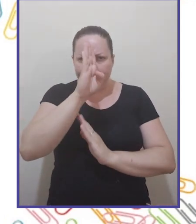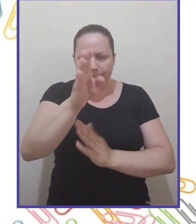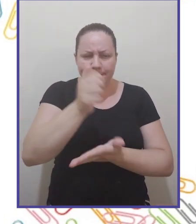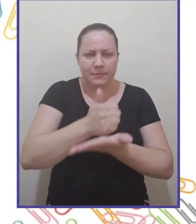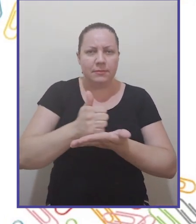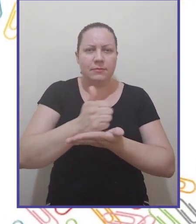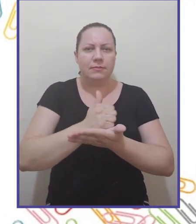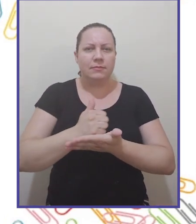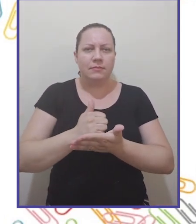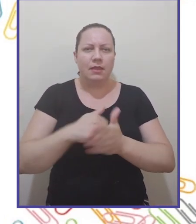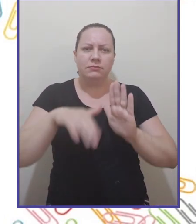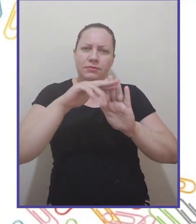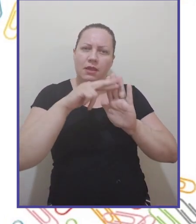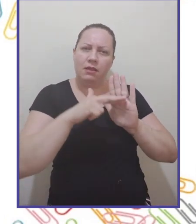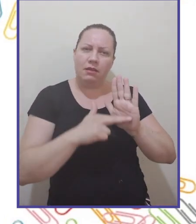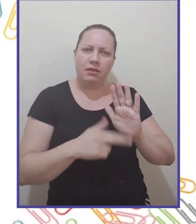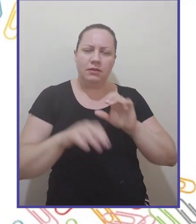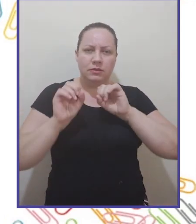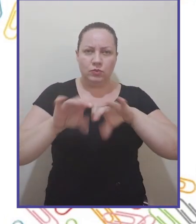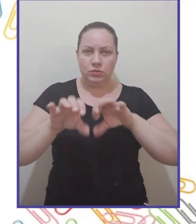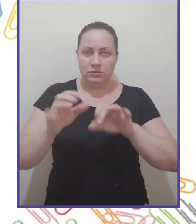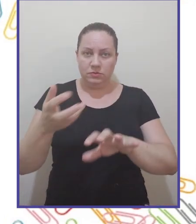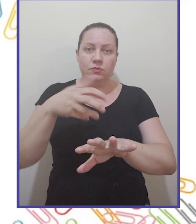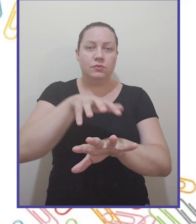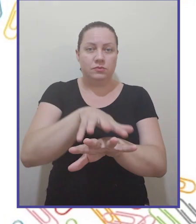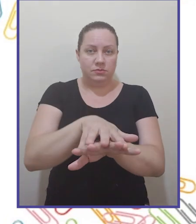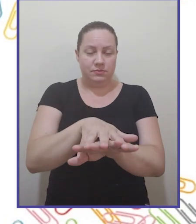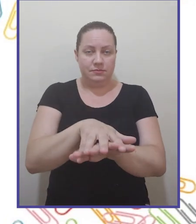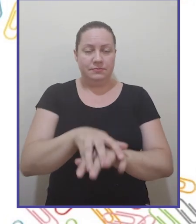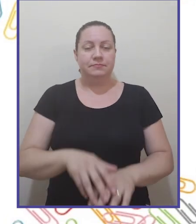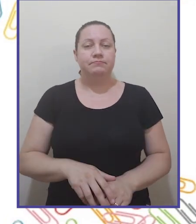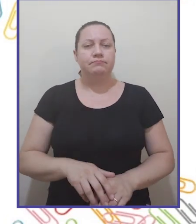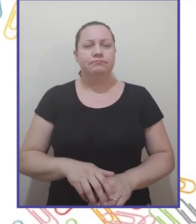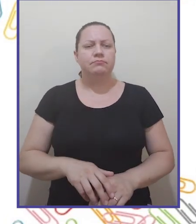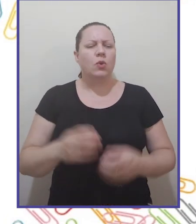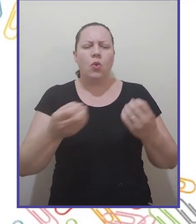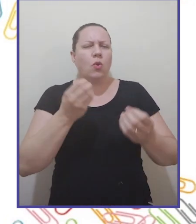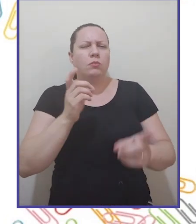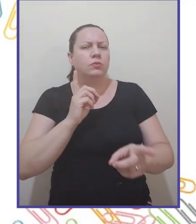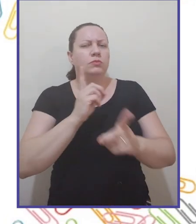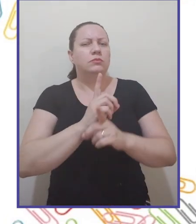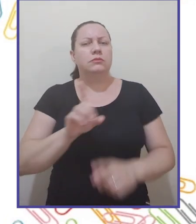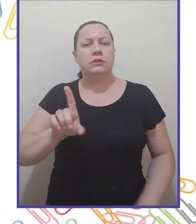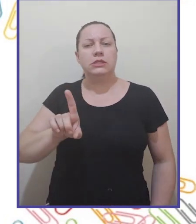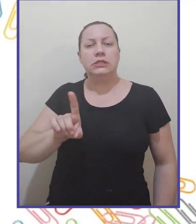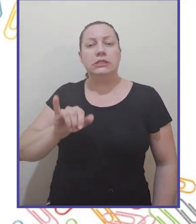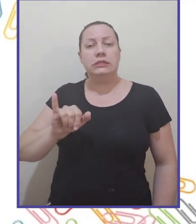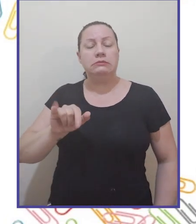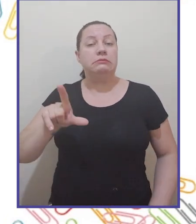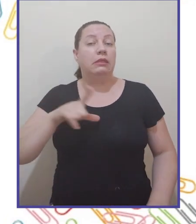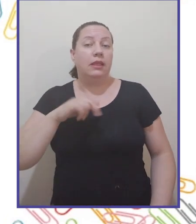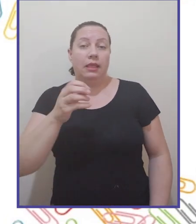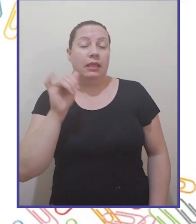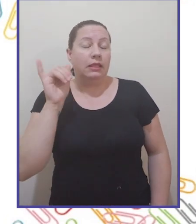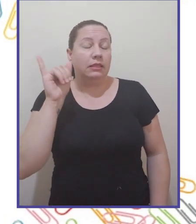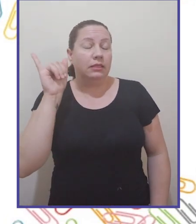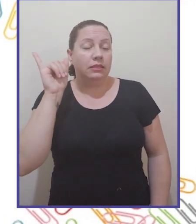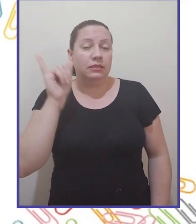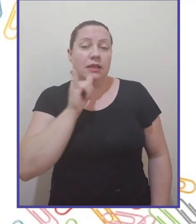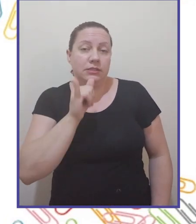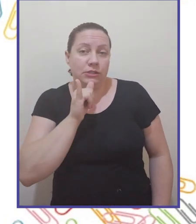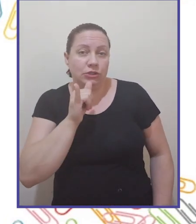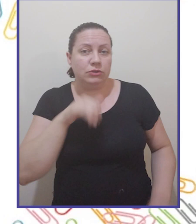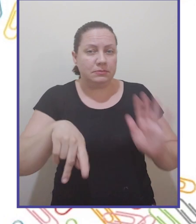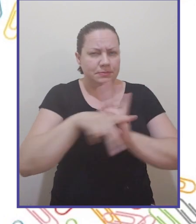da educação inclusiva. O diagnóstico da DI é feito por meio de testes padronizados de